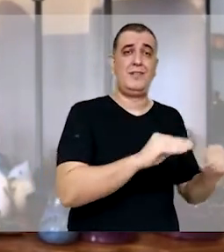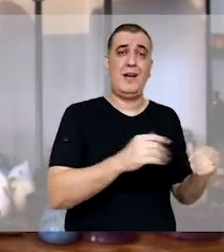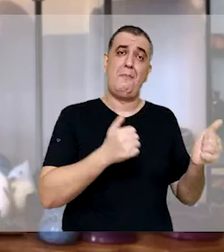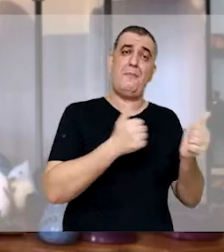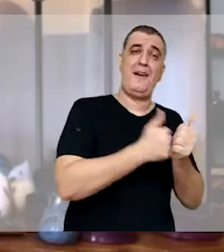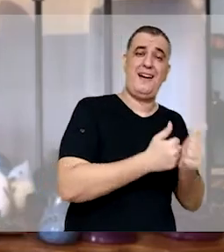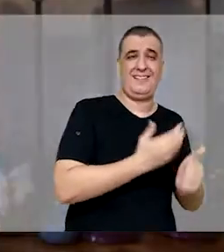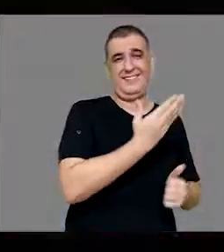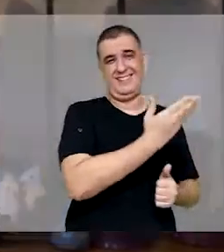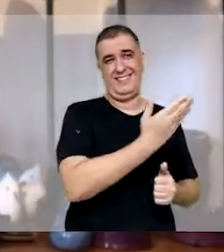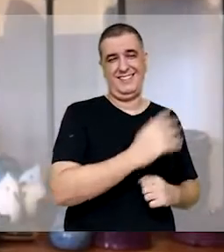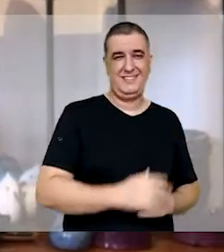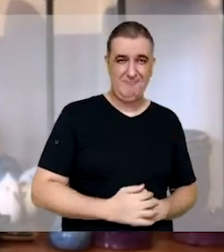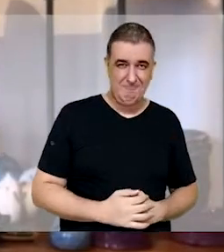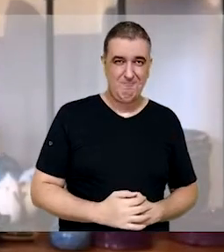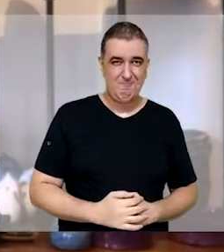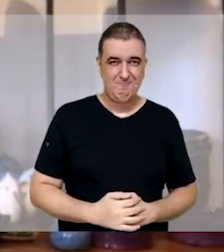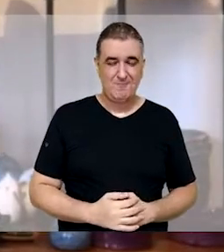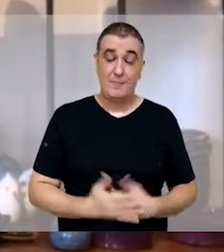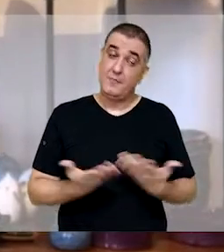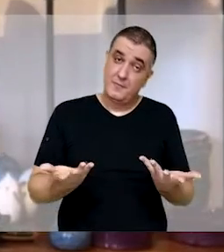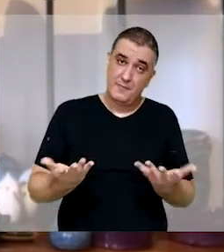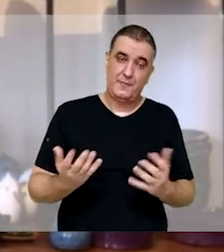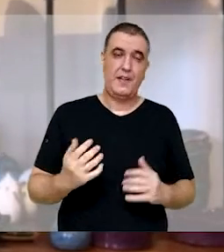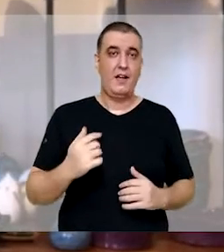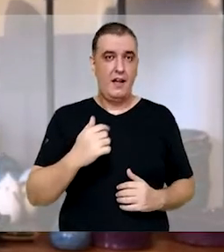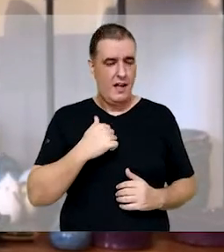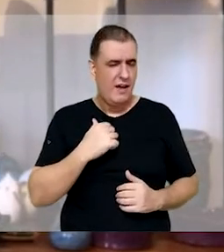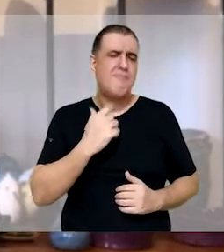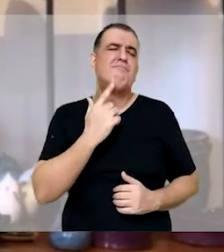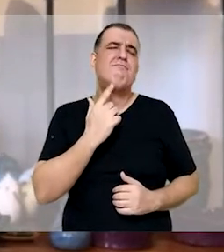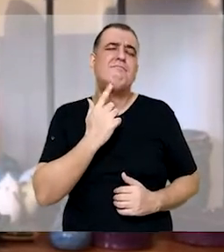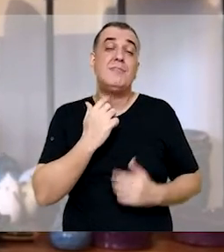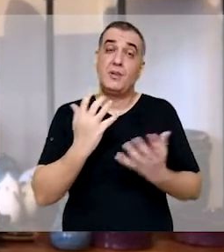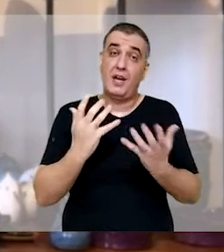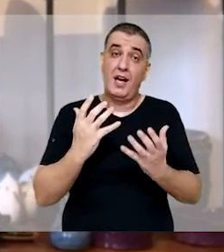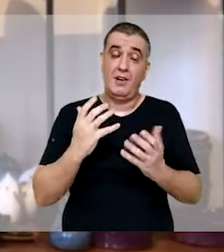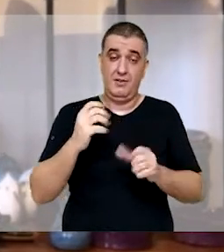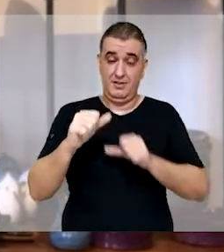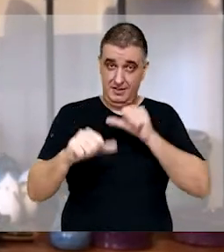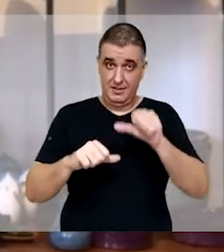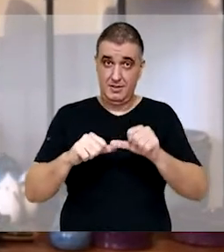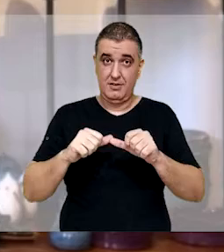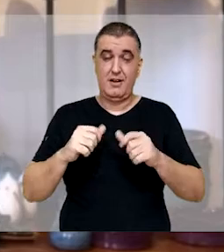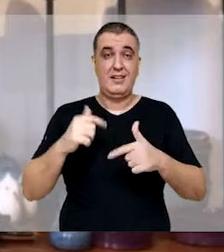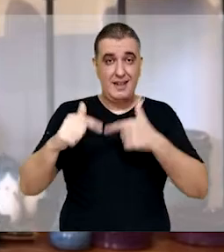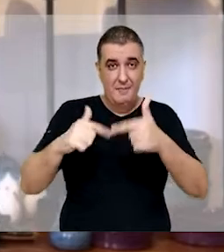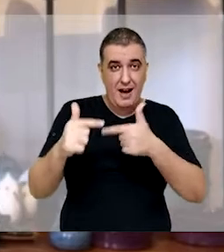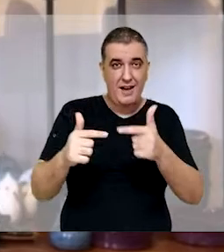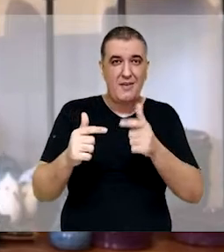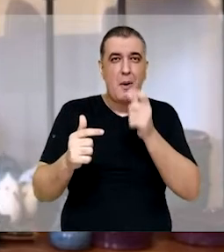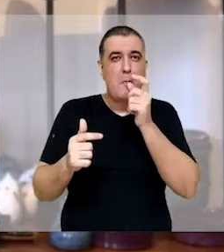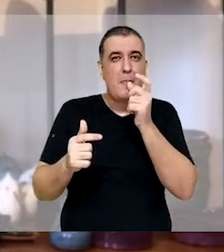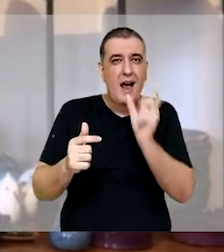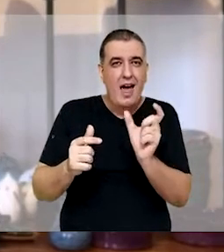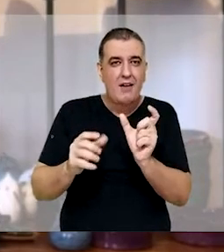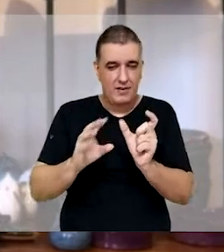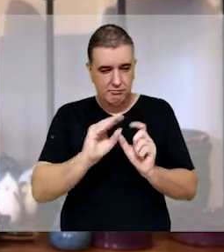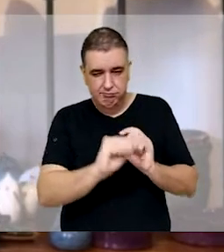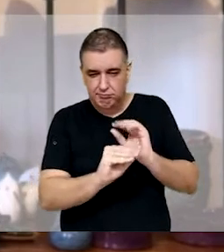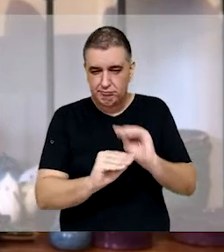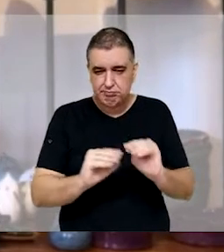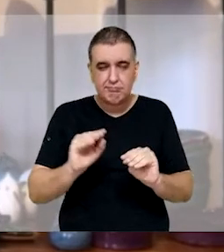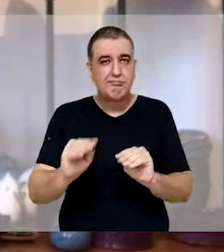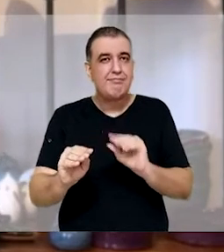pouco mais próxima de mim. Tem um outro lado do trabalho que eu gostaria muito de retomar, que é o uso da palavra em alguns objetos, né?